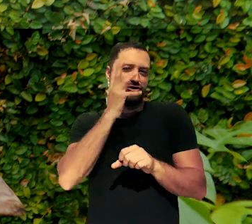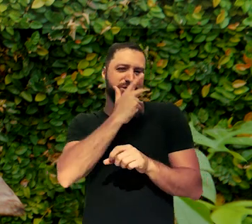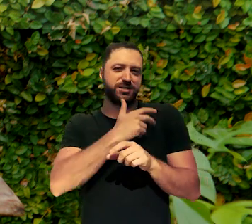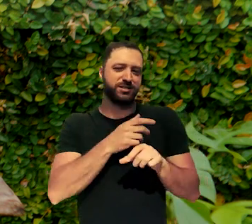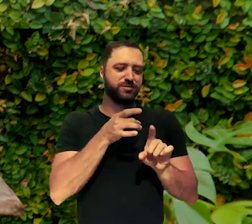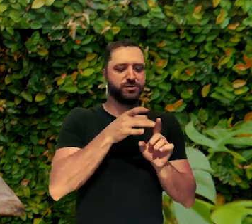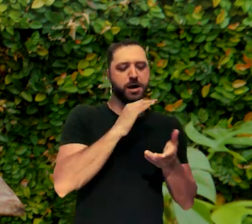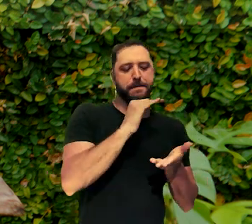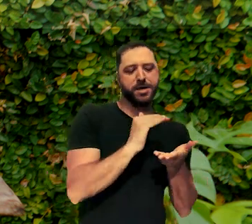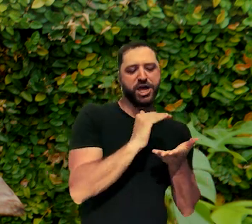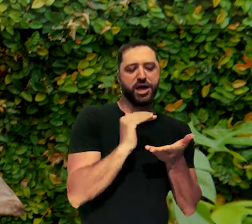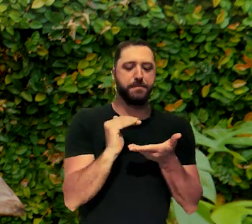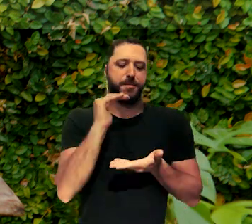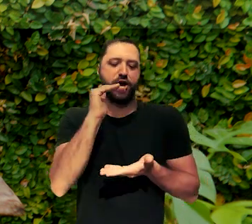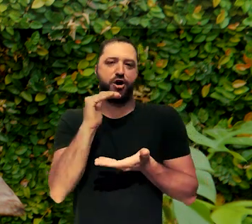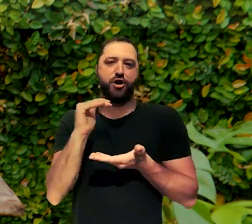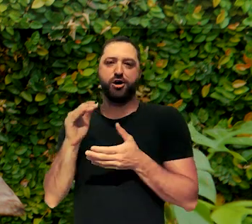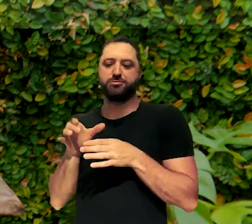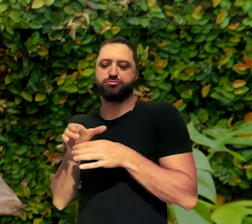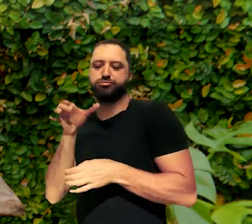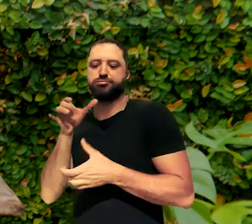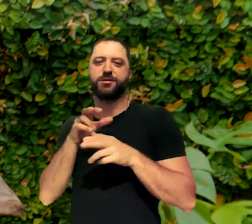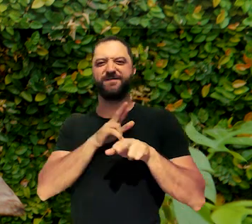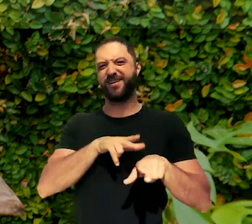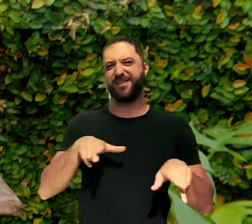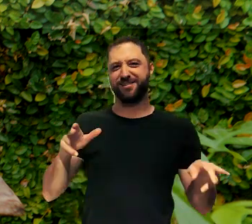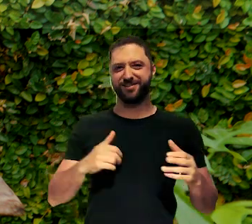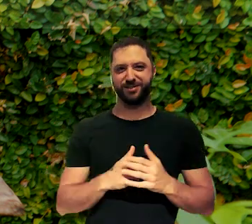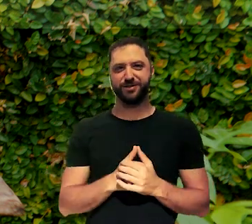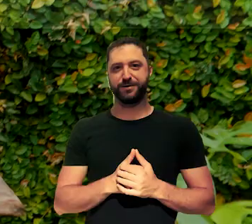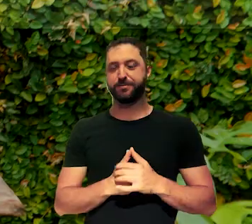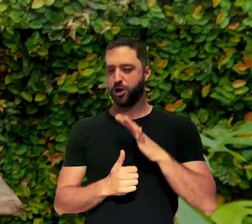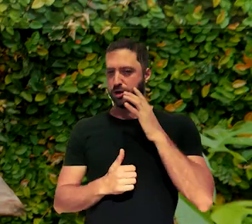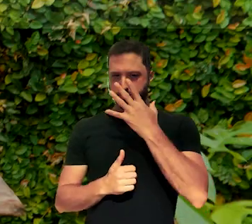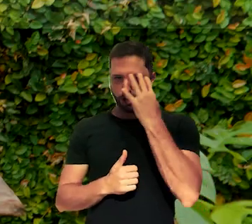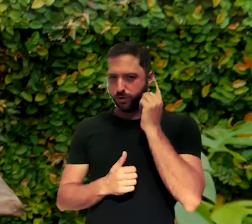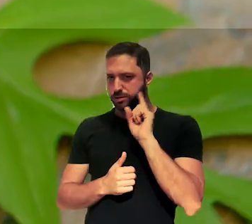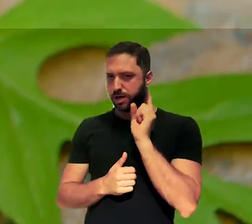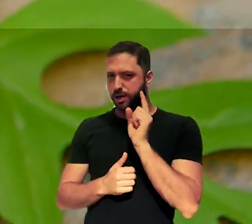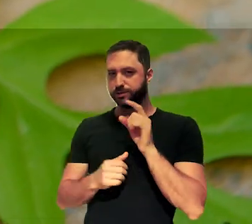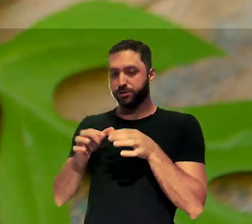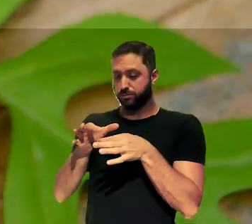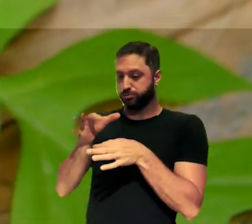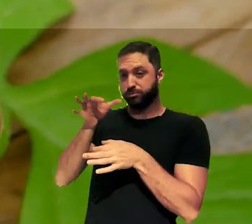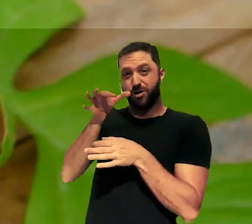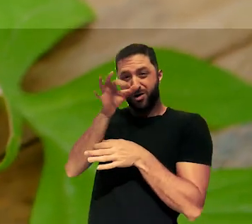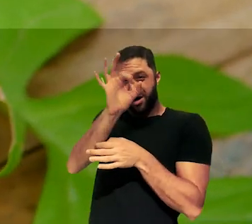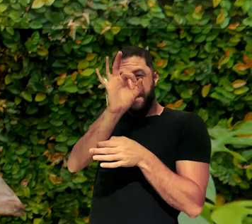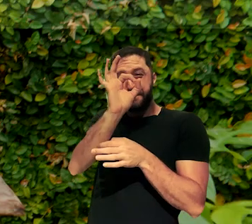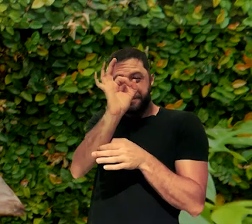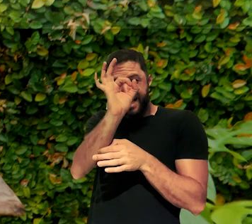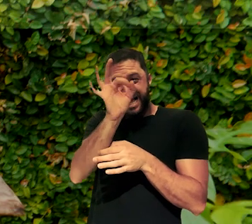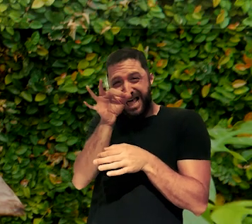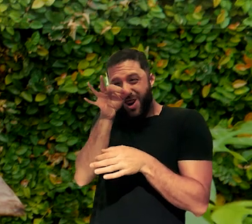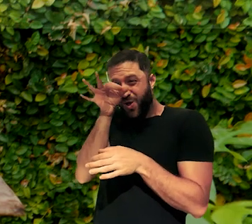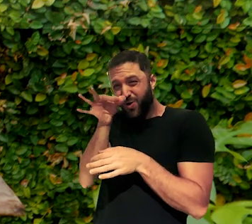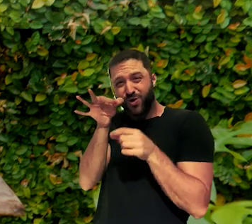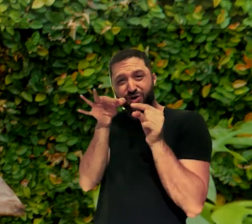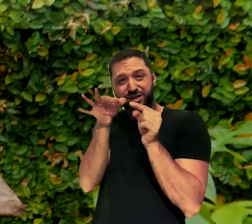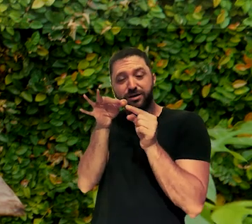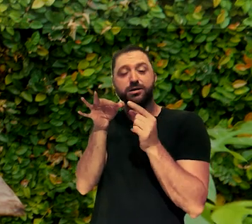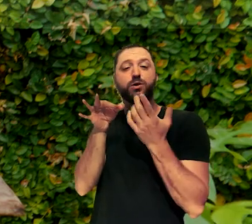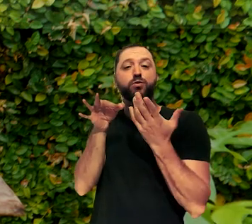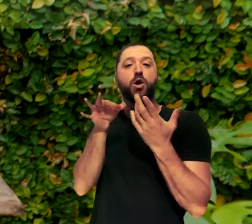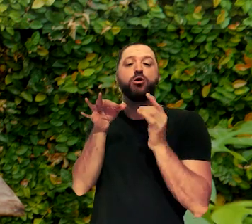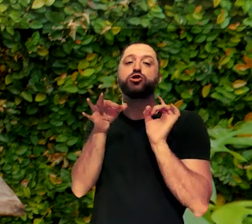bacana. Só que é importante lembrar que quando a garrafa, o recipiente de vidro tiver o gargalo pequeno, nós